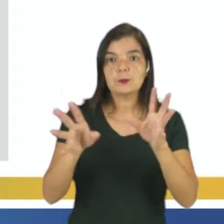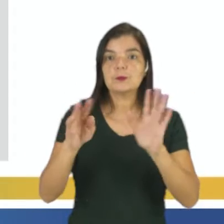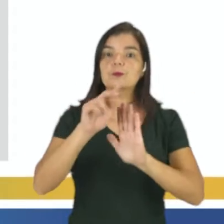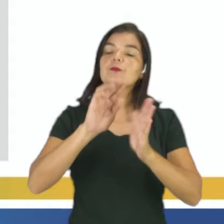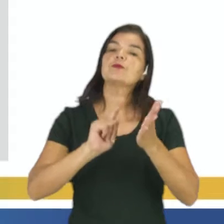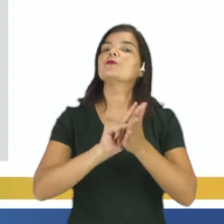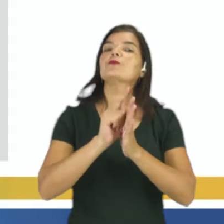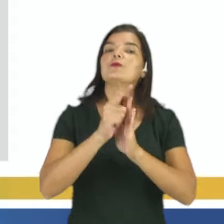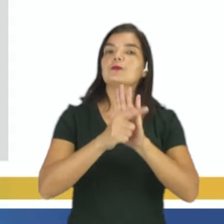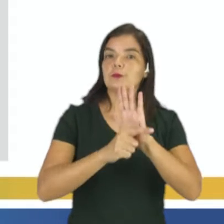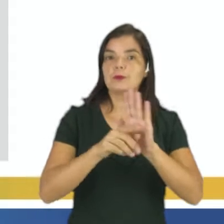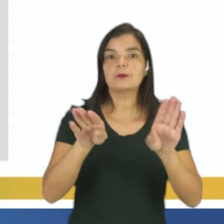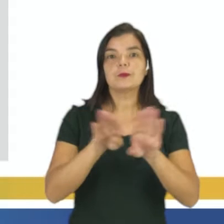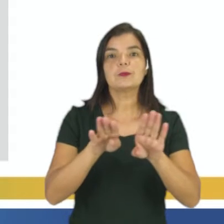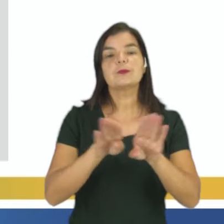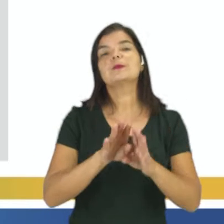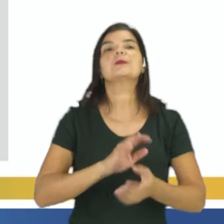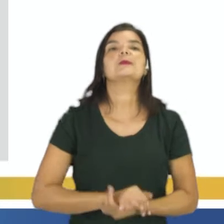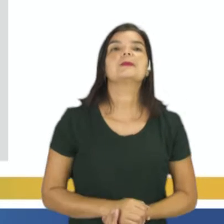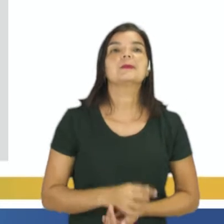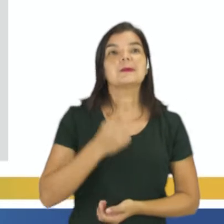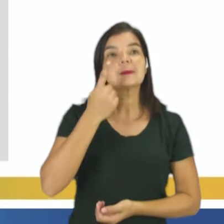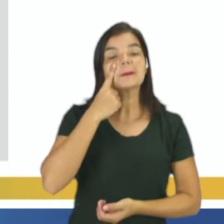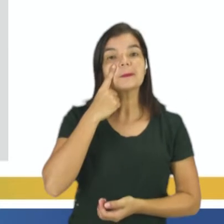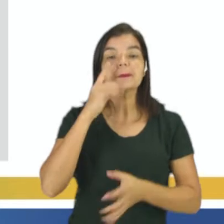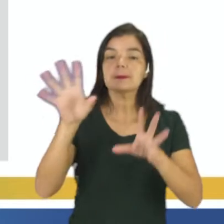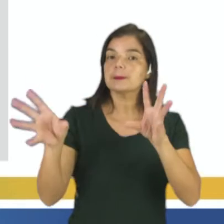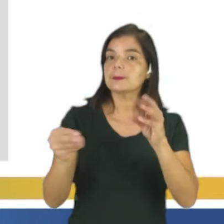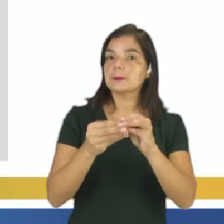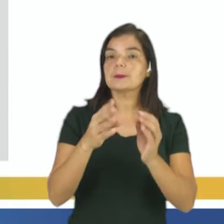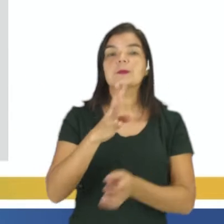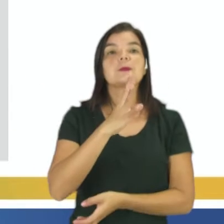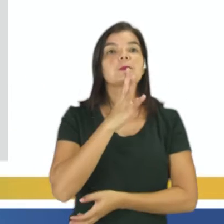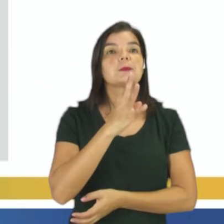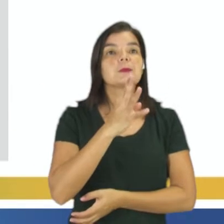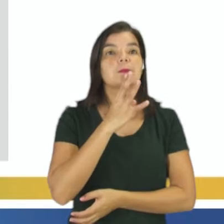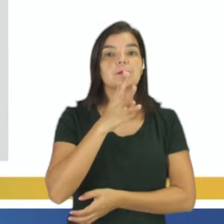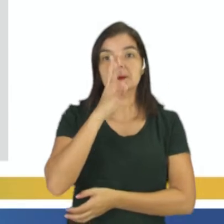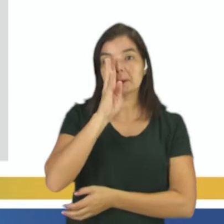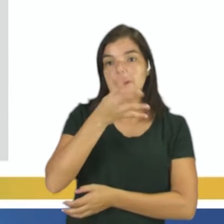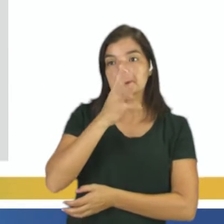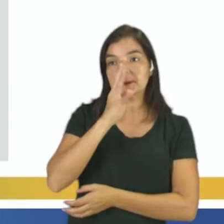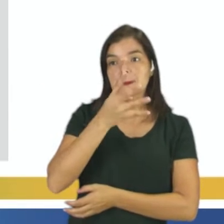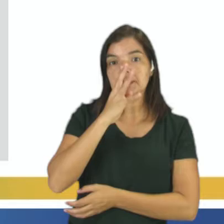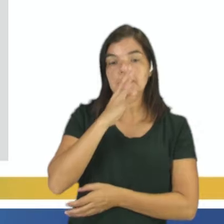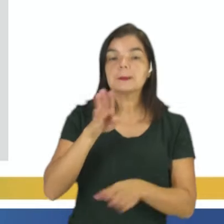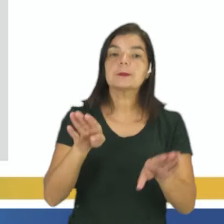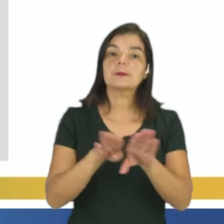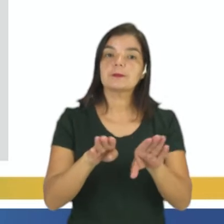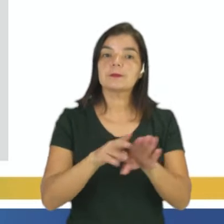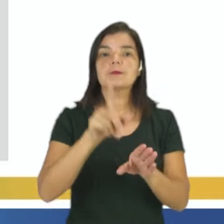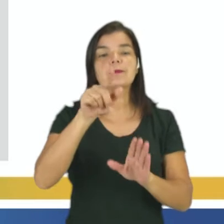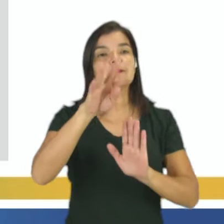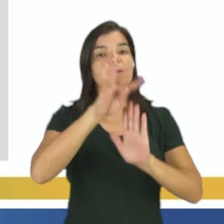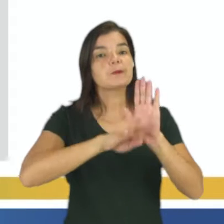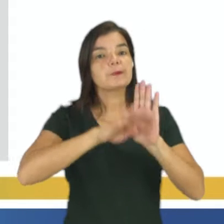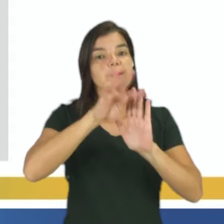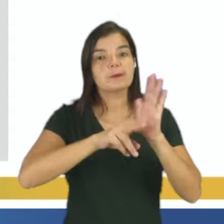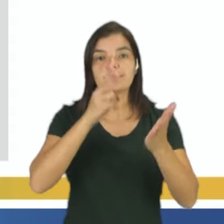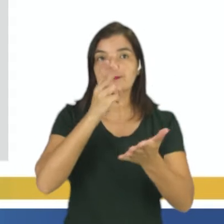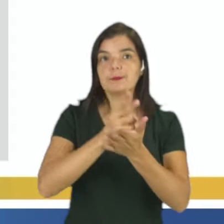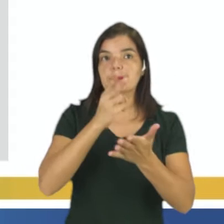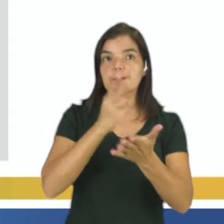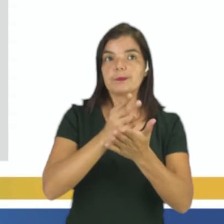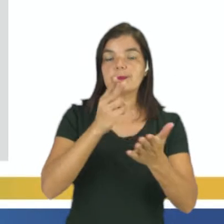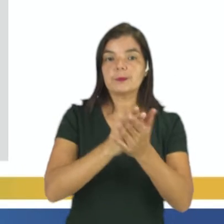gênero resenha. A resenha, conhecida como crítica, tá? É um texto geralmente de